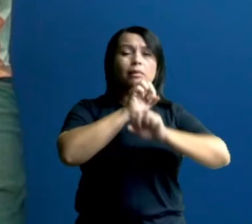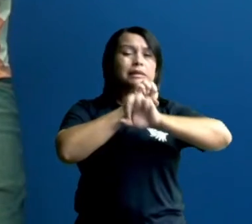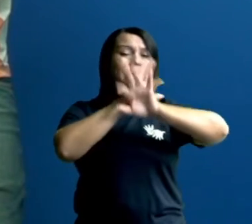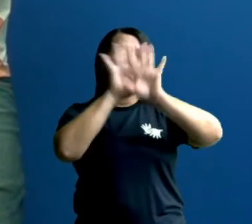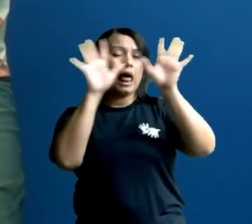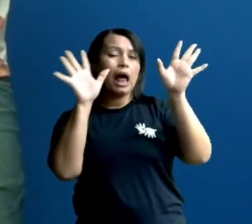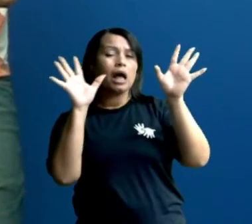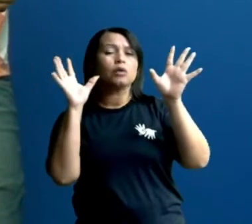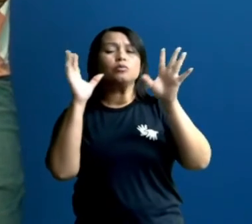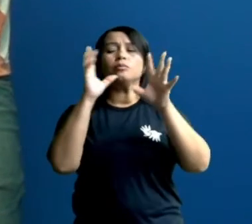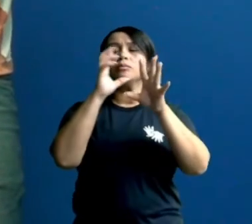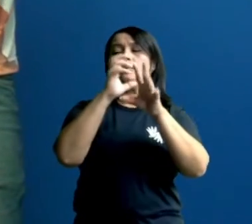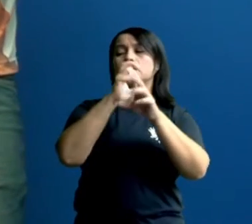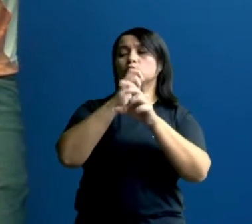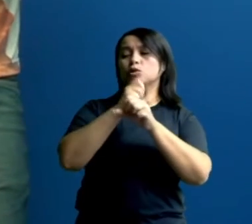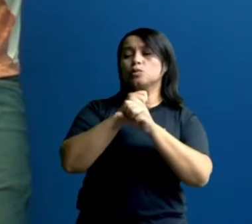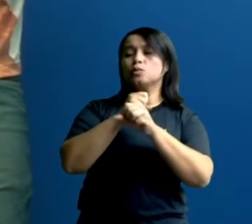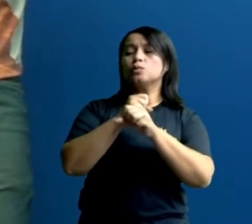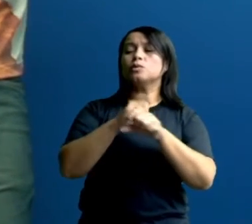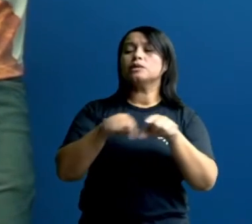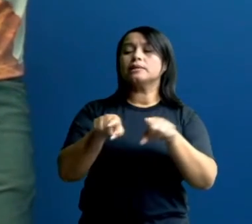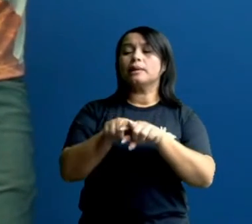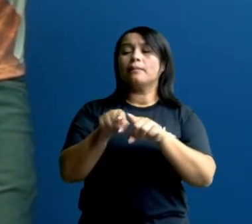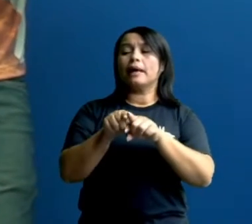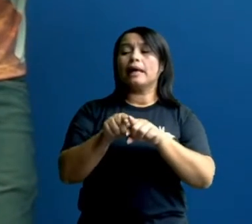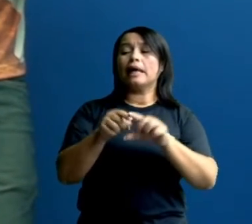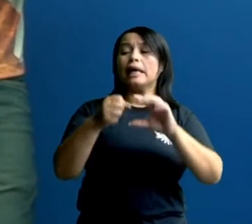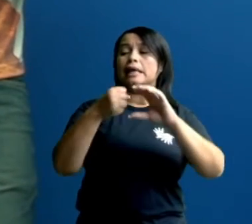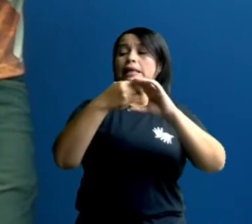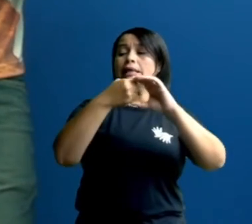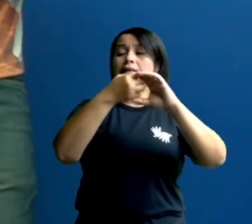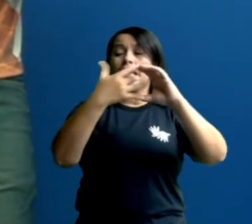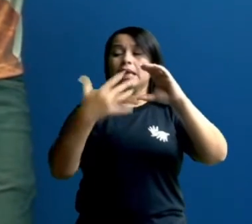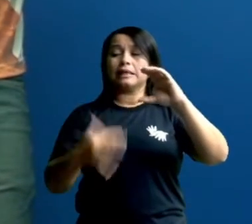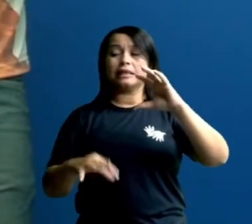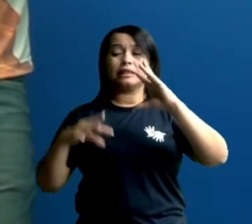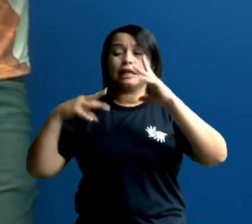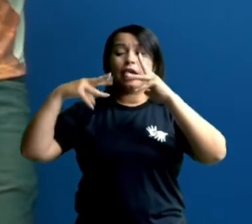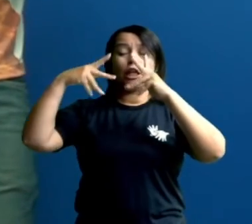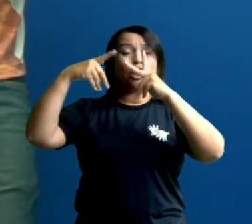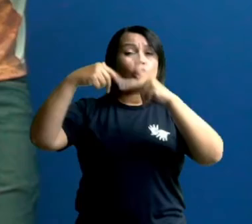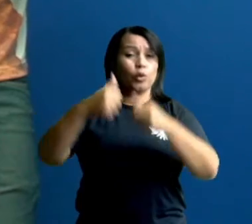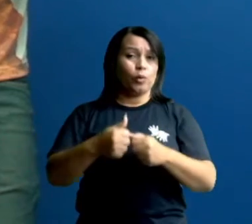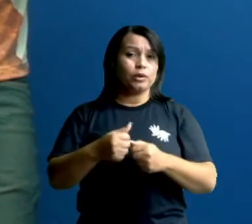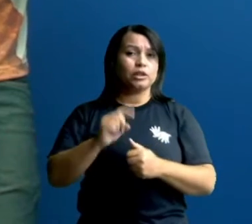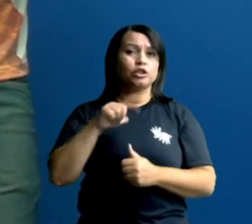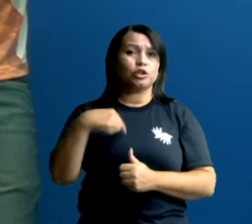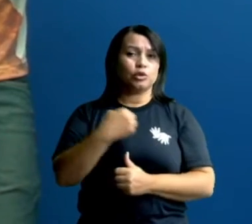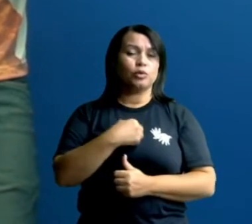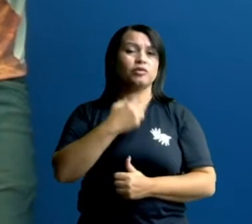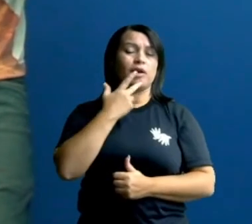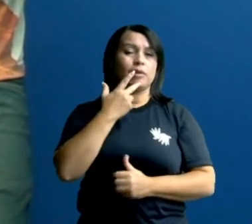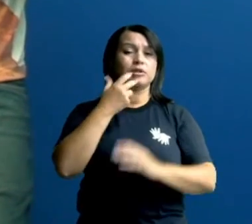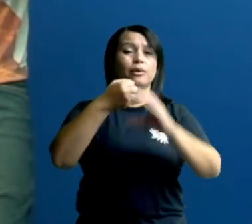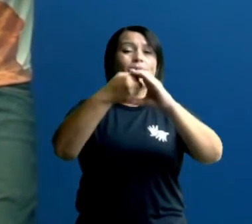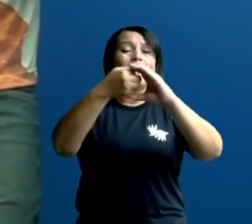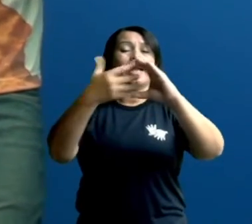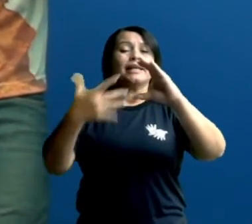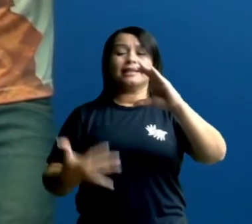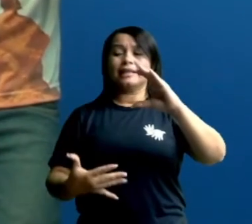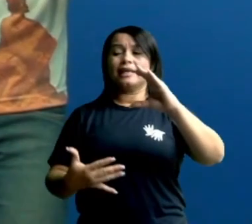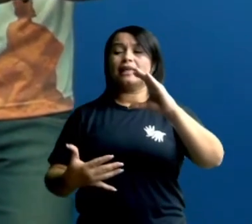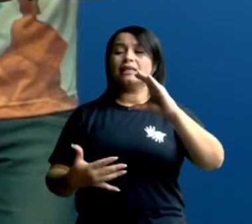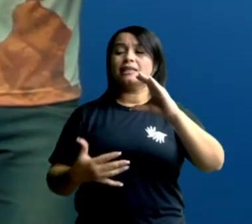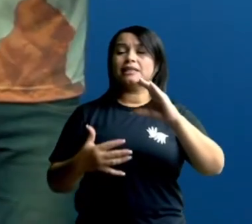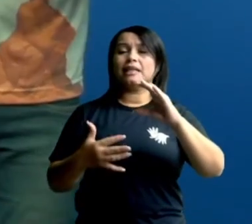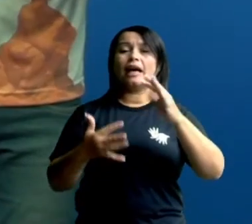claros, outras olhos mais escuros. E todas essas características, né, que nós chamamos de características